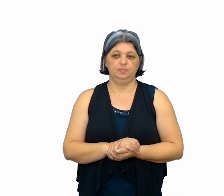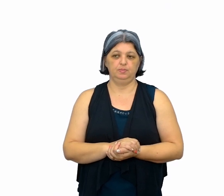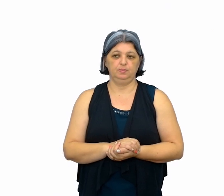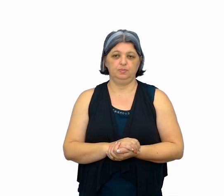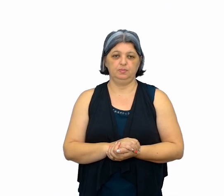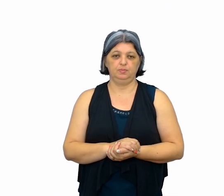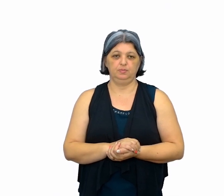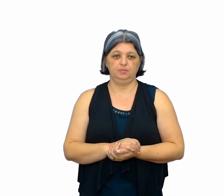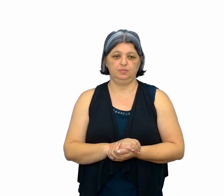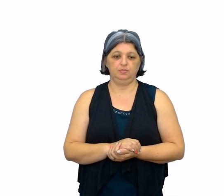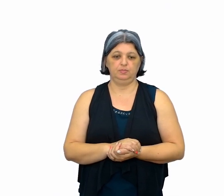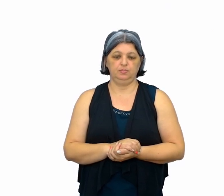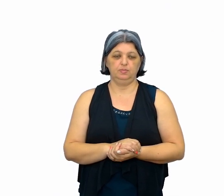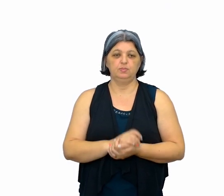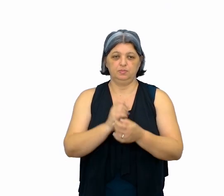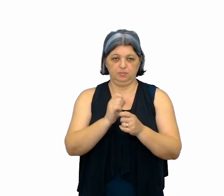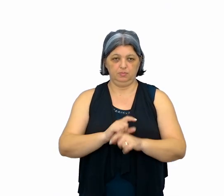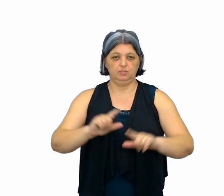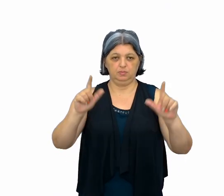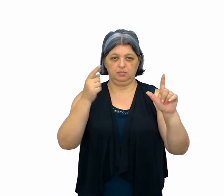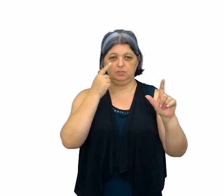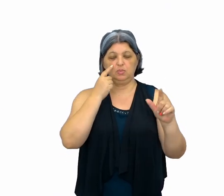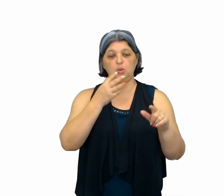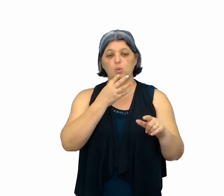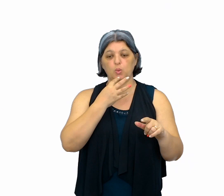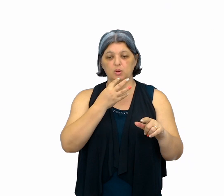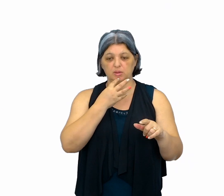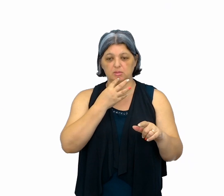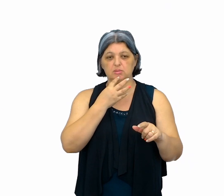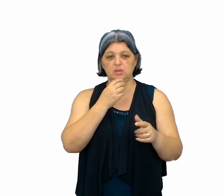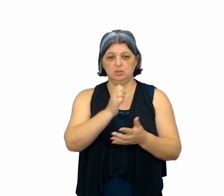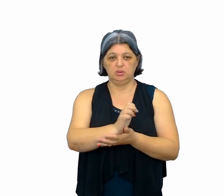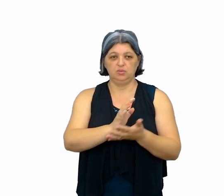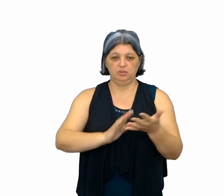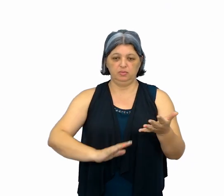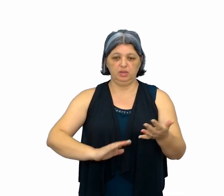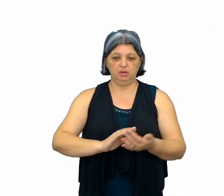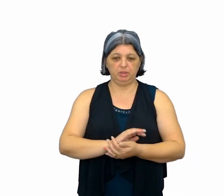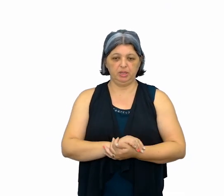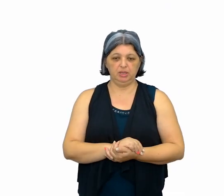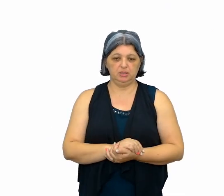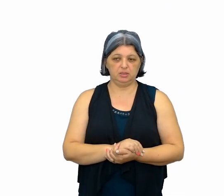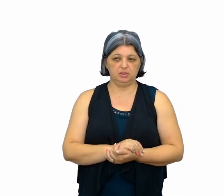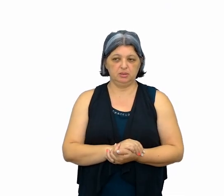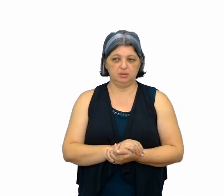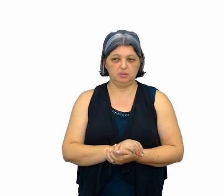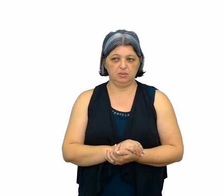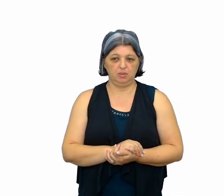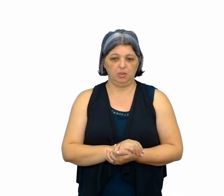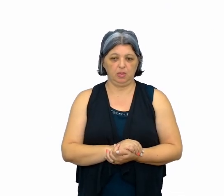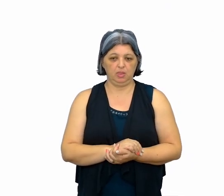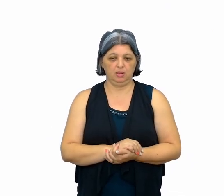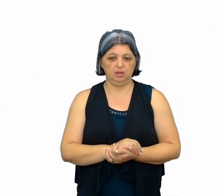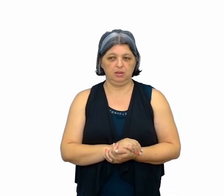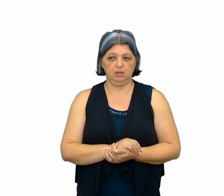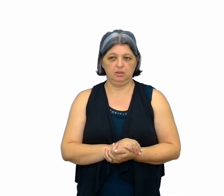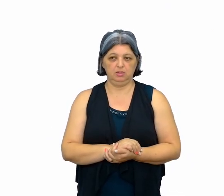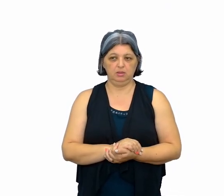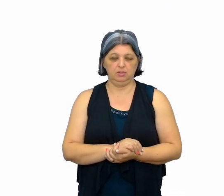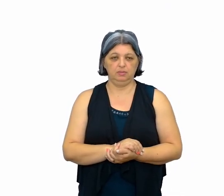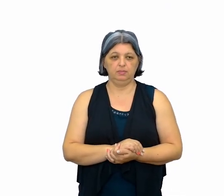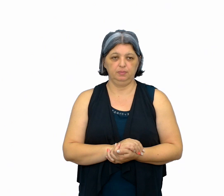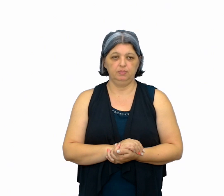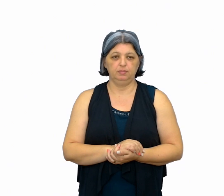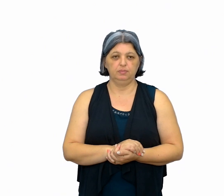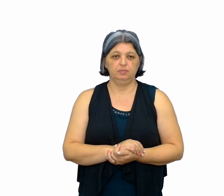Bom, aí na telinha, né? Conhecendo uma atividade. A atividade que iremos